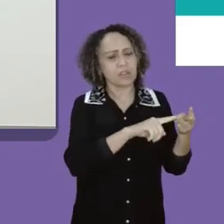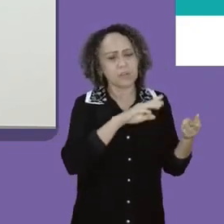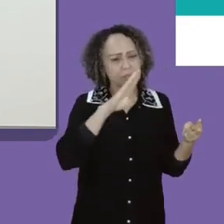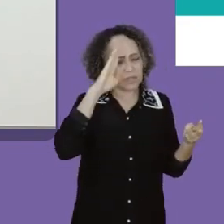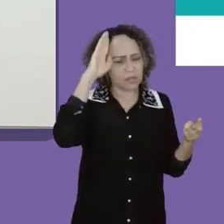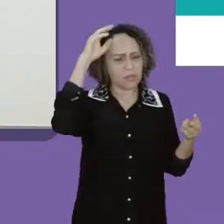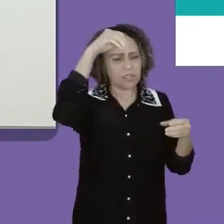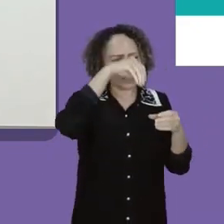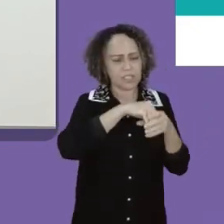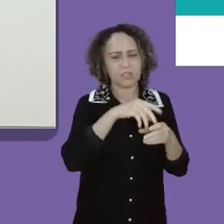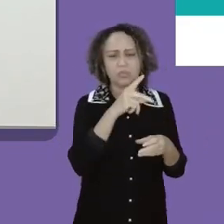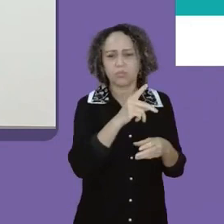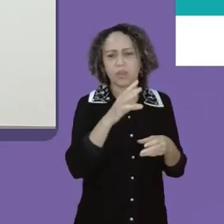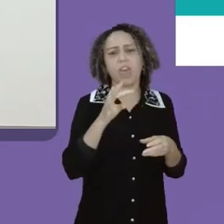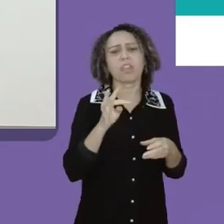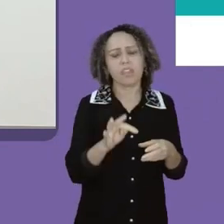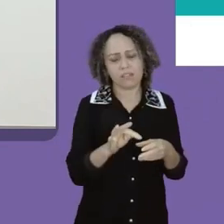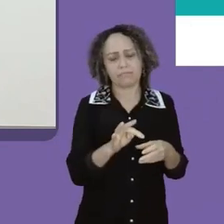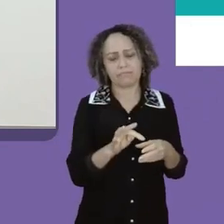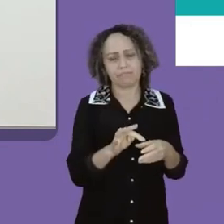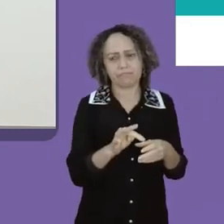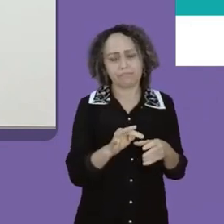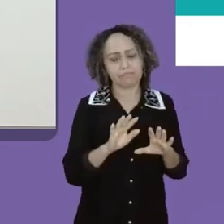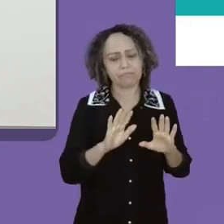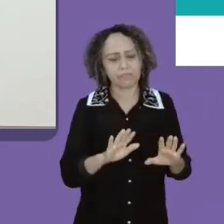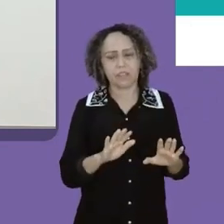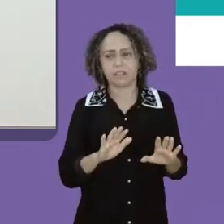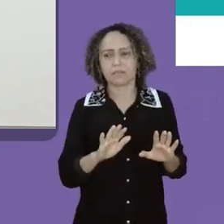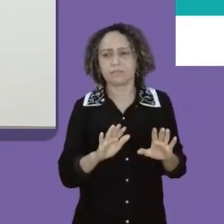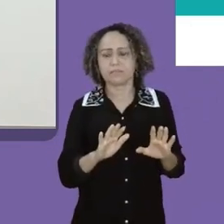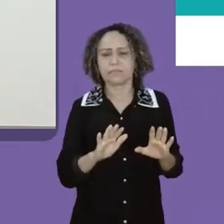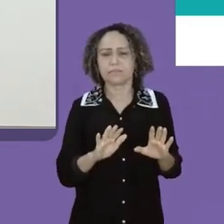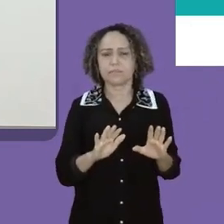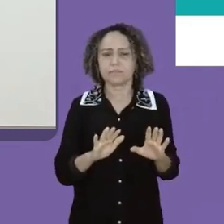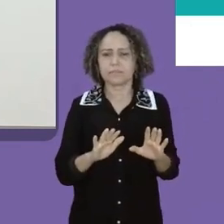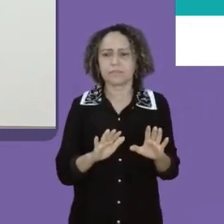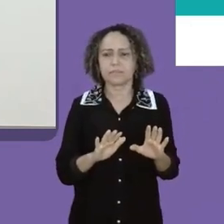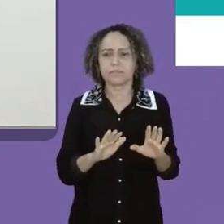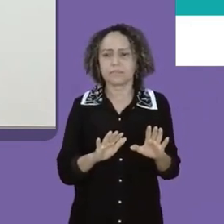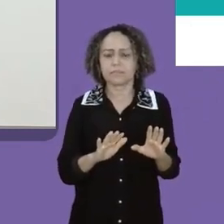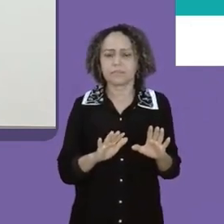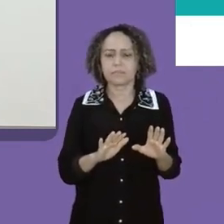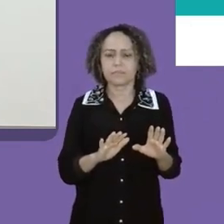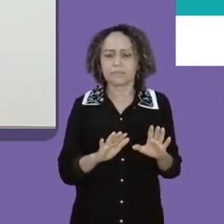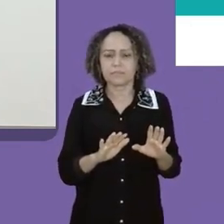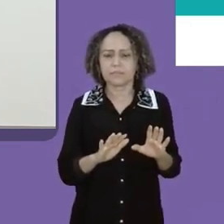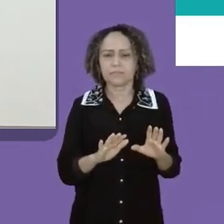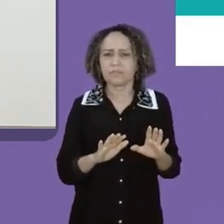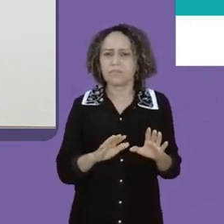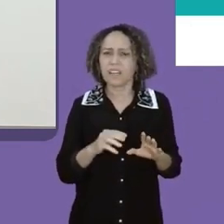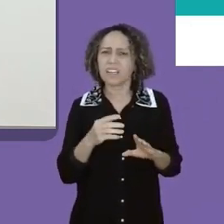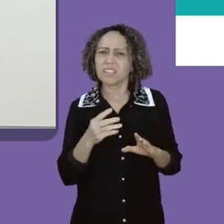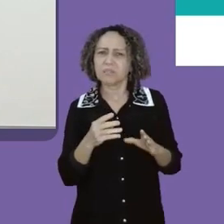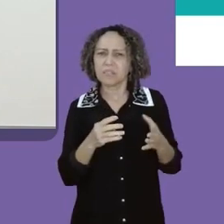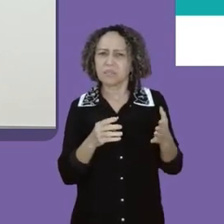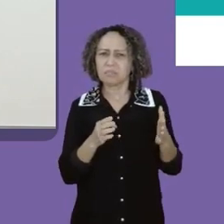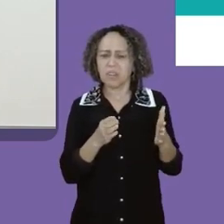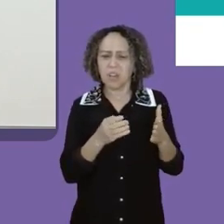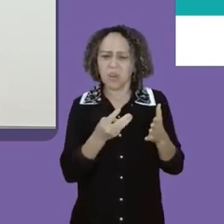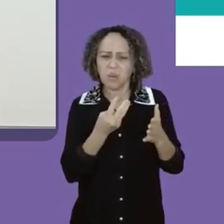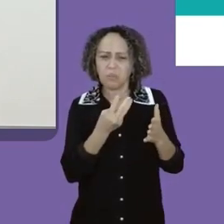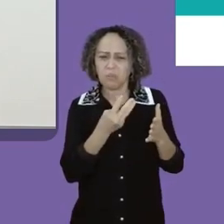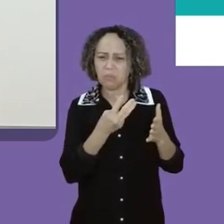das Trabalhadoras. Porque o PT, em mais de 3 anos de governo,